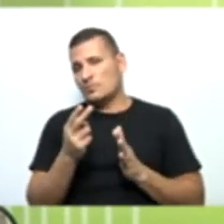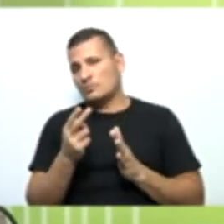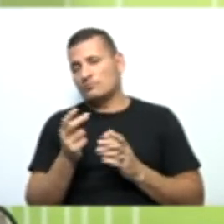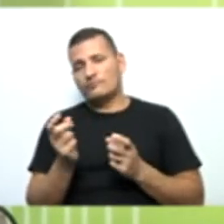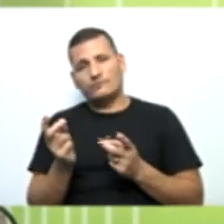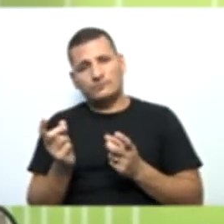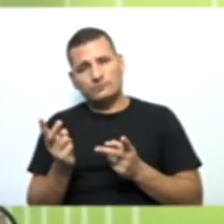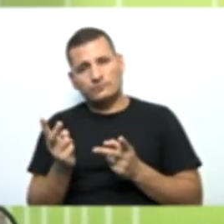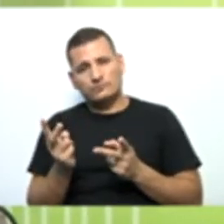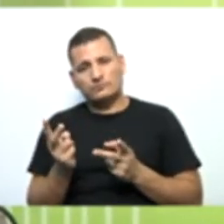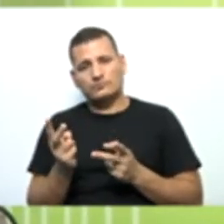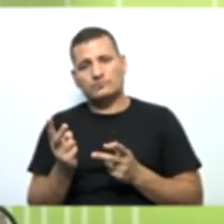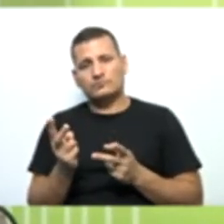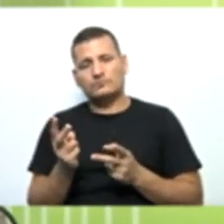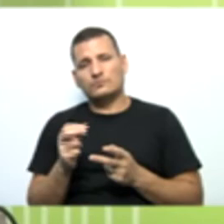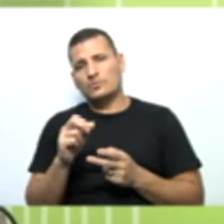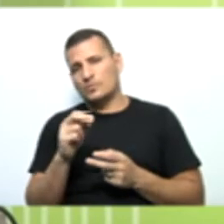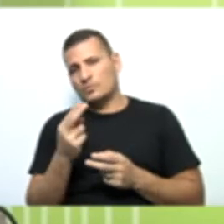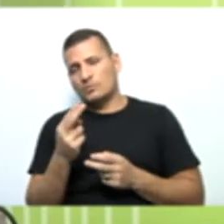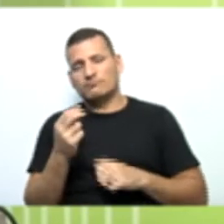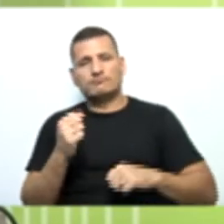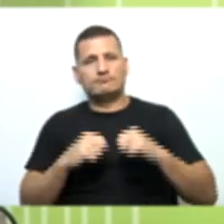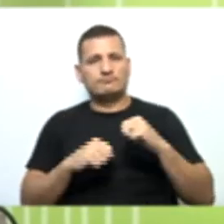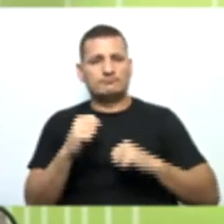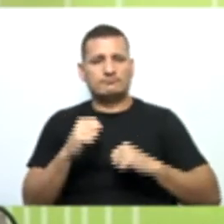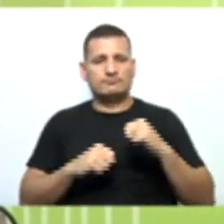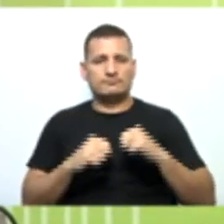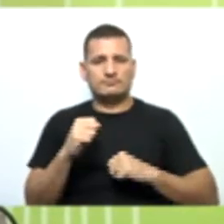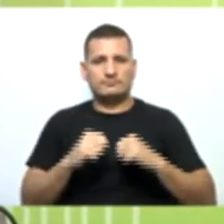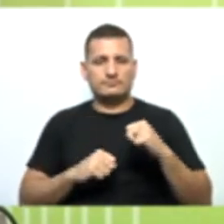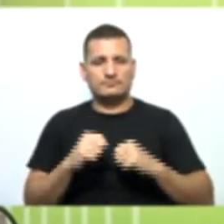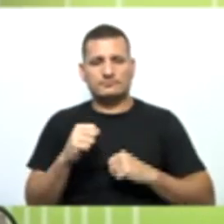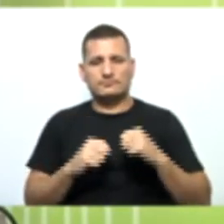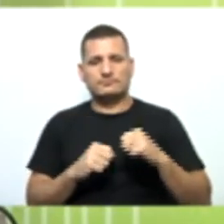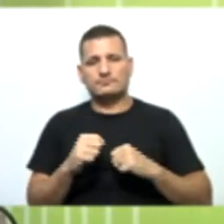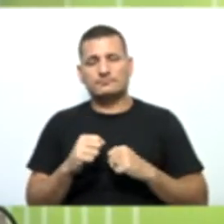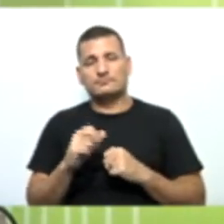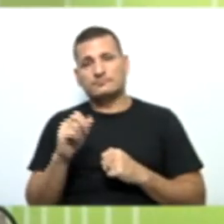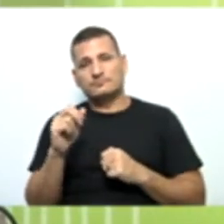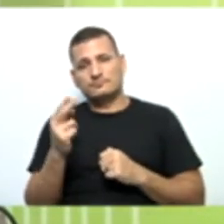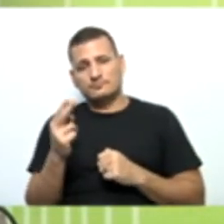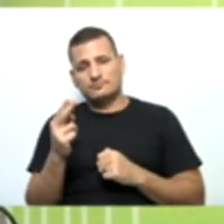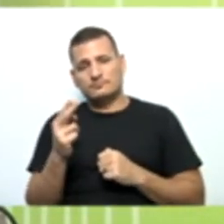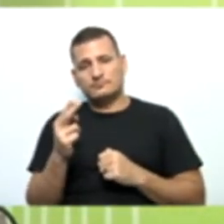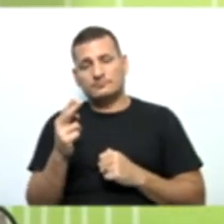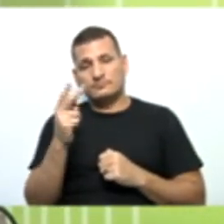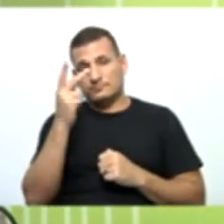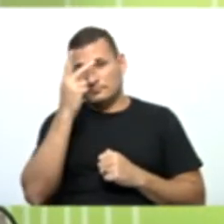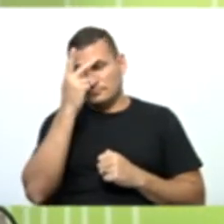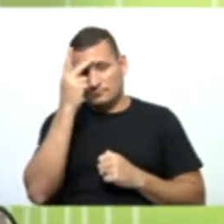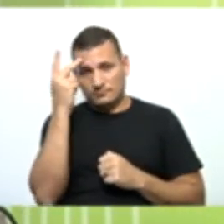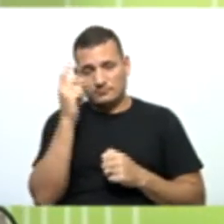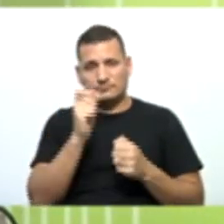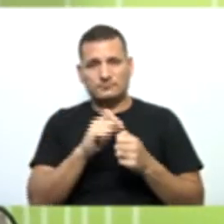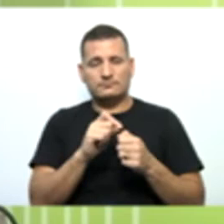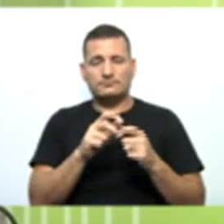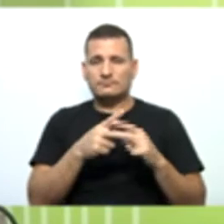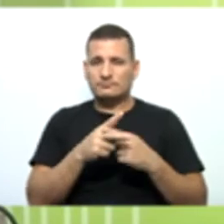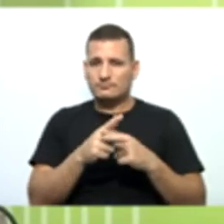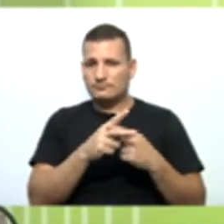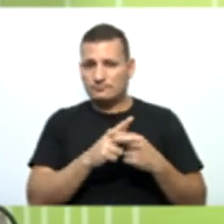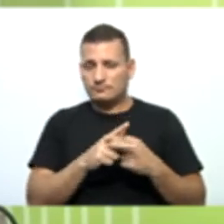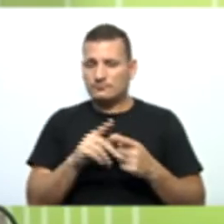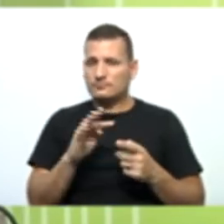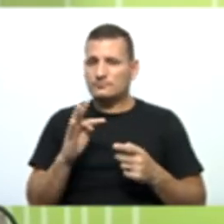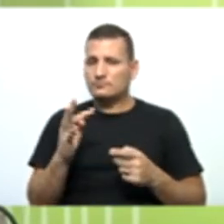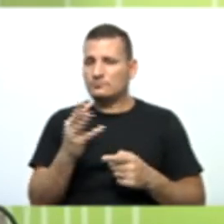vendedor? Será se foi a montadora? Será se foi a pessoa que construiu uma peça para a montadora? Tudo isso